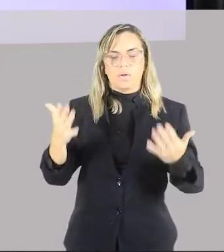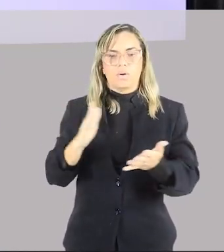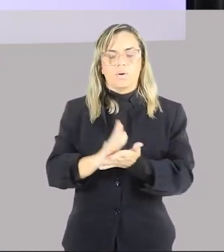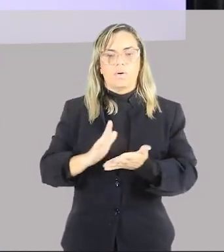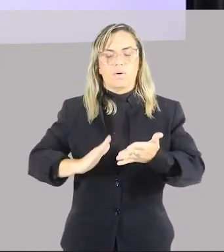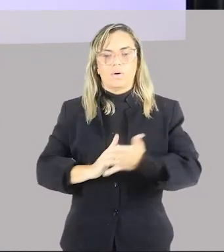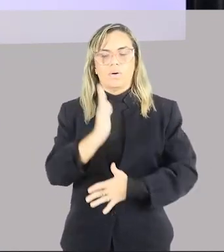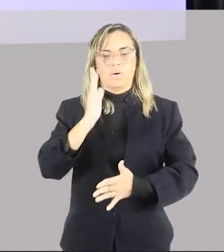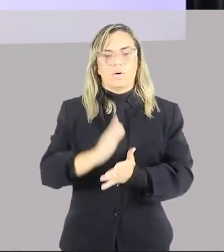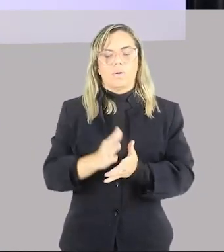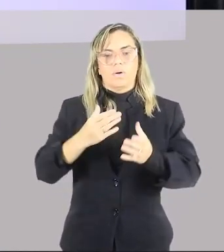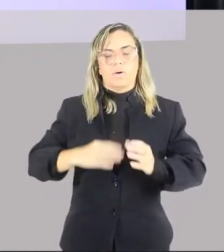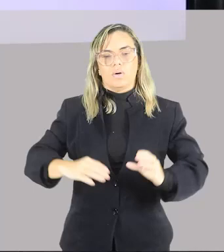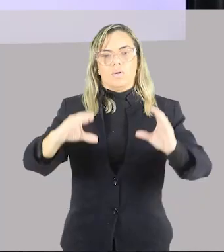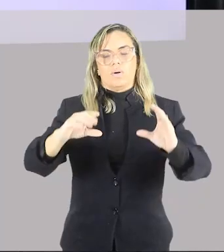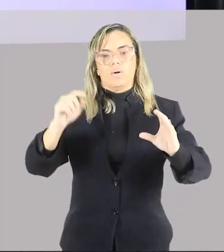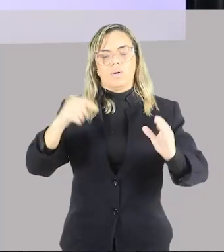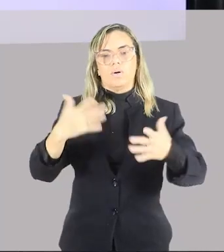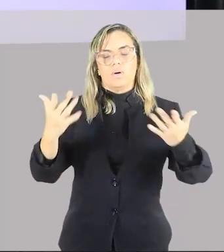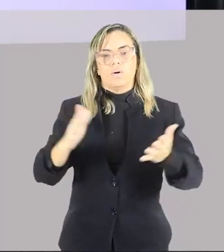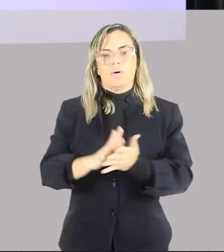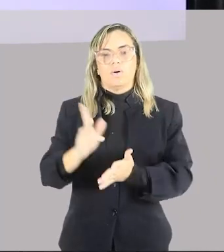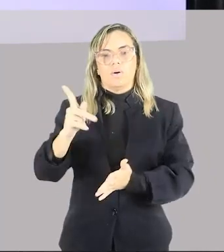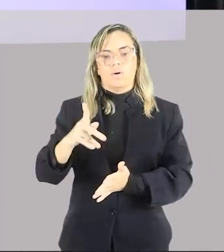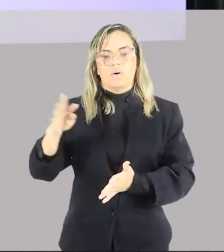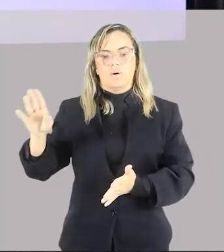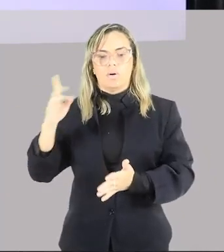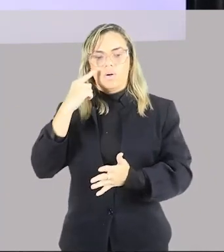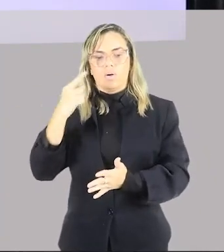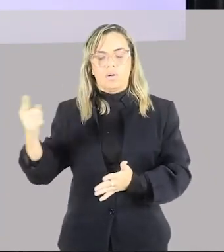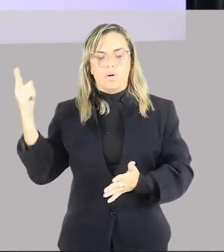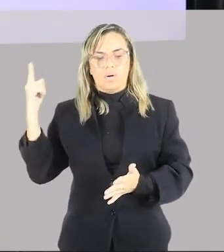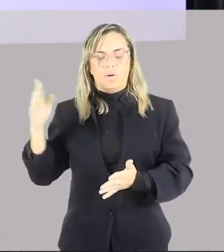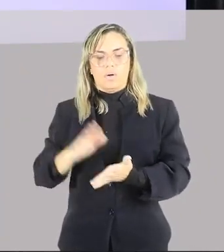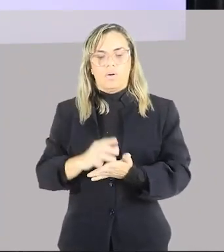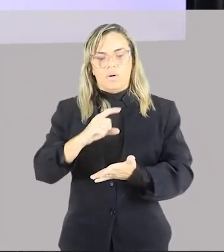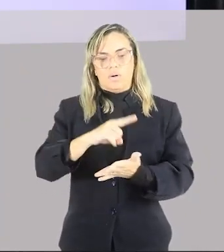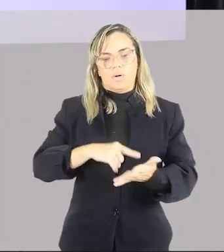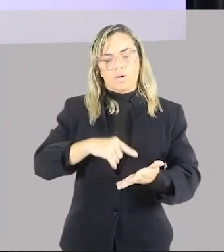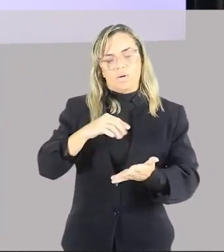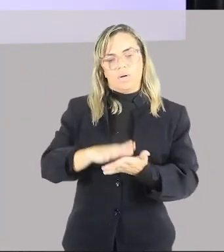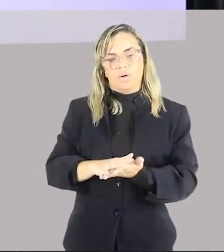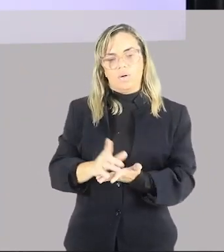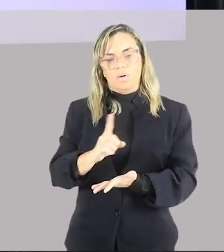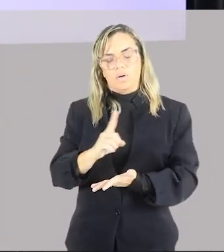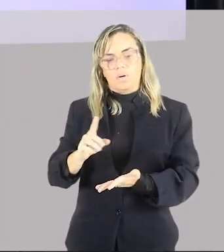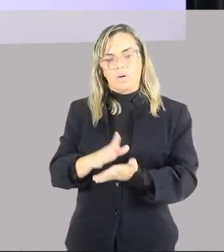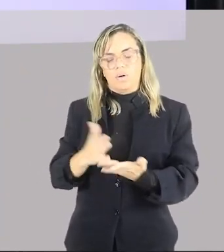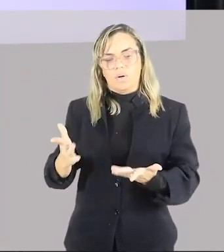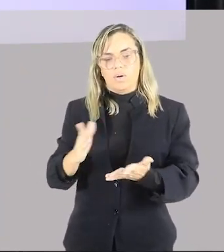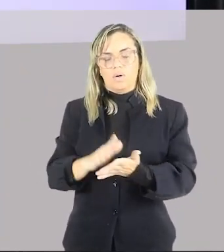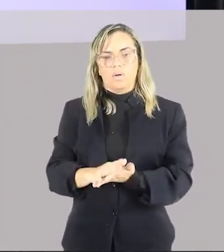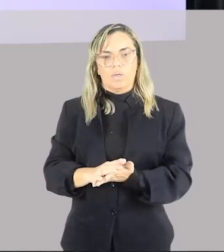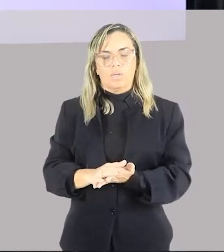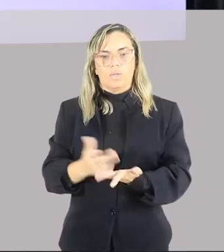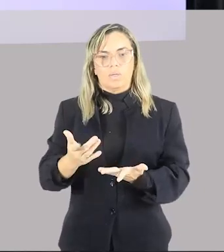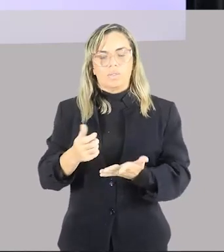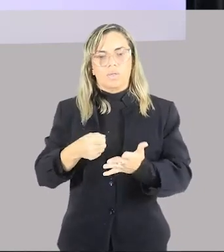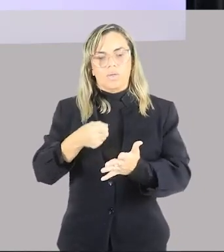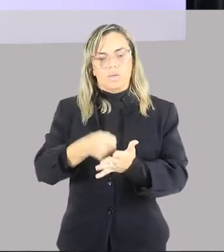aprovado no concurso público, eles vão pedir para você a certidão negativa de débito, certidão negativa de alguns